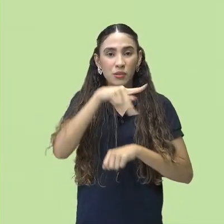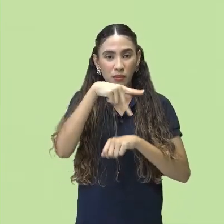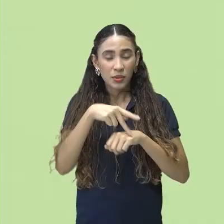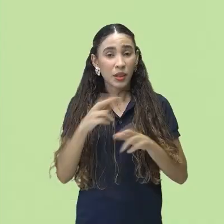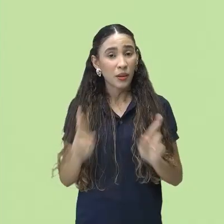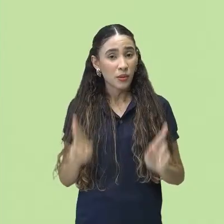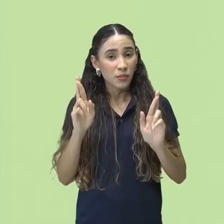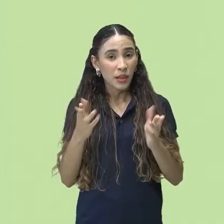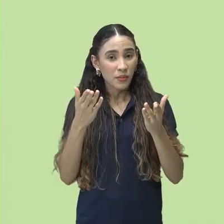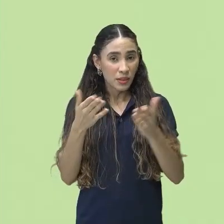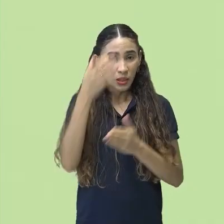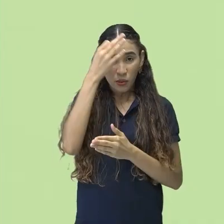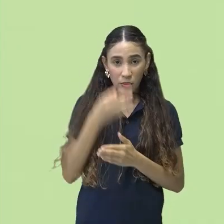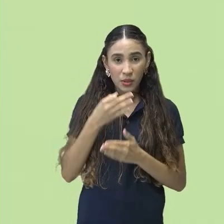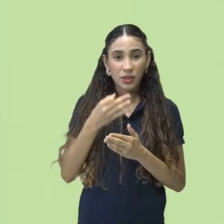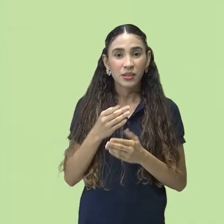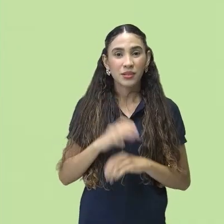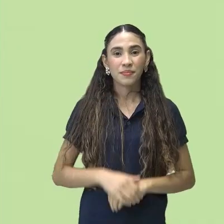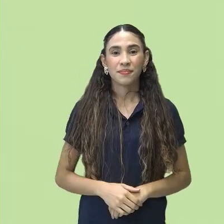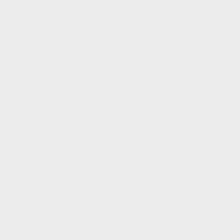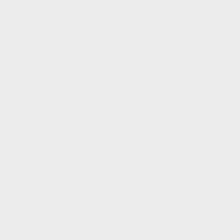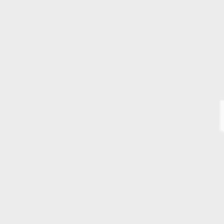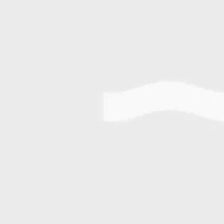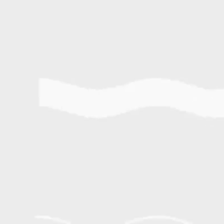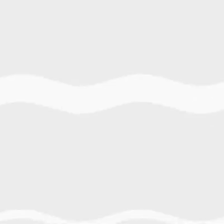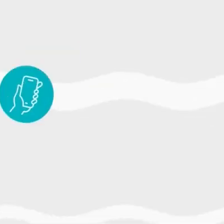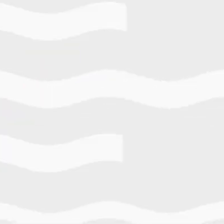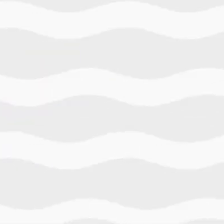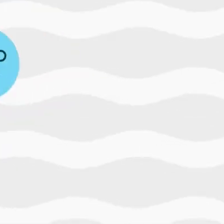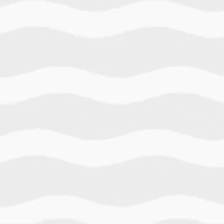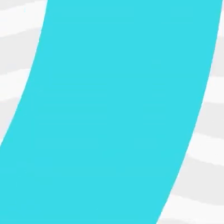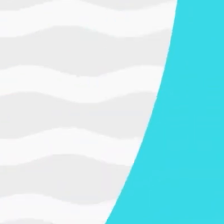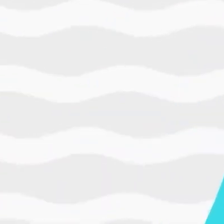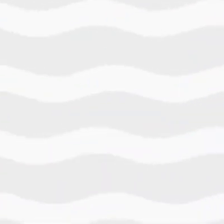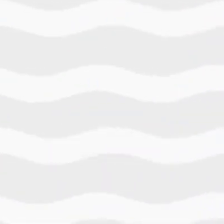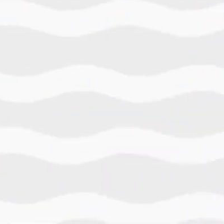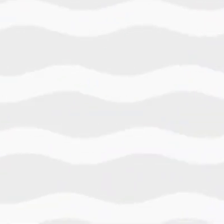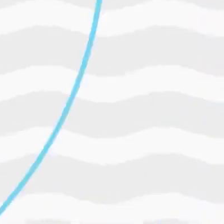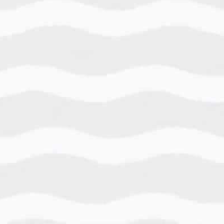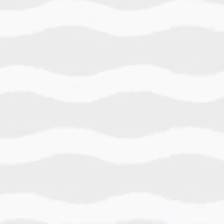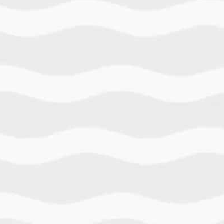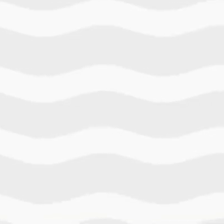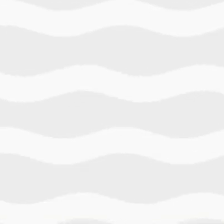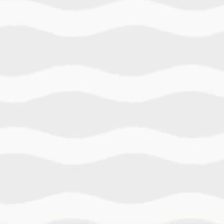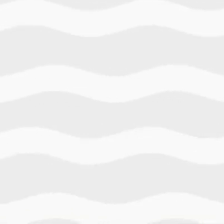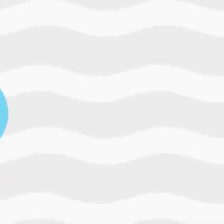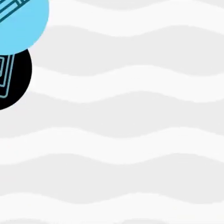Eu espero que você tenha compreendido e até uma próxima.